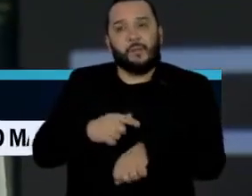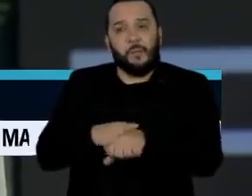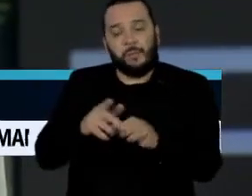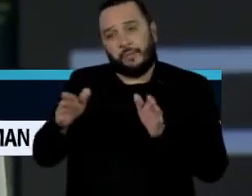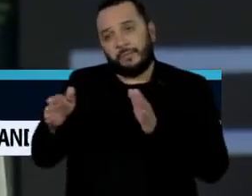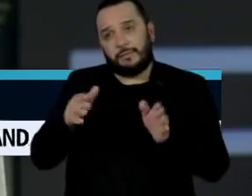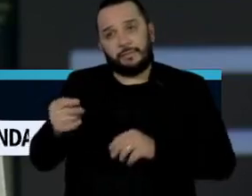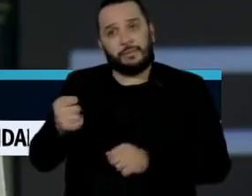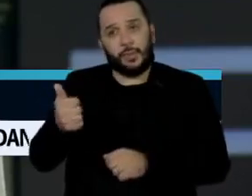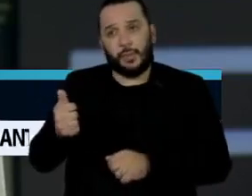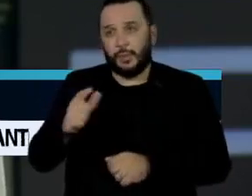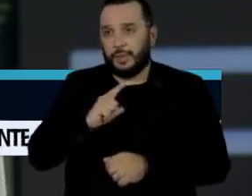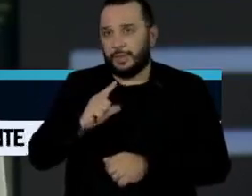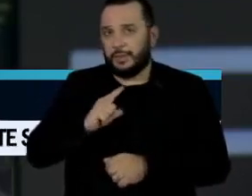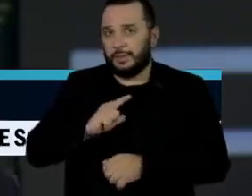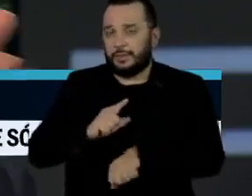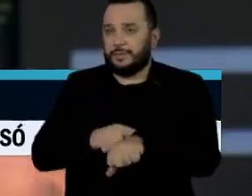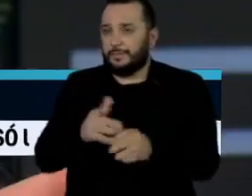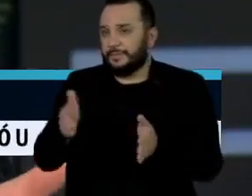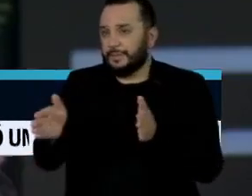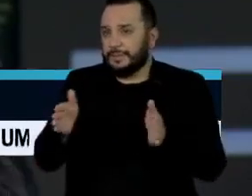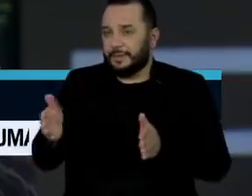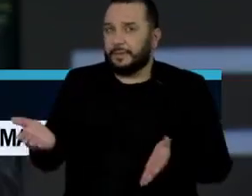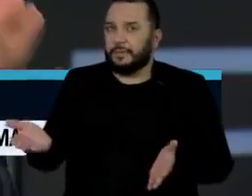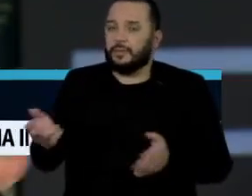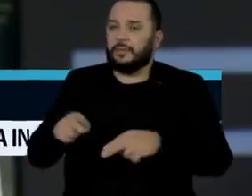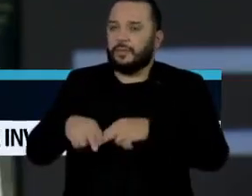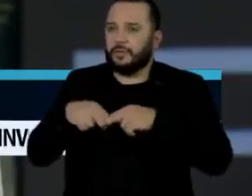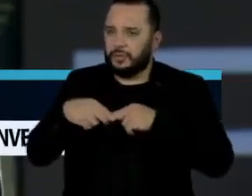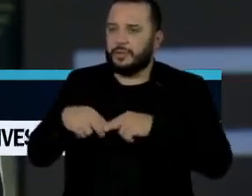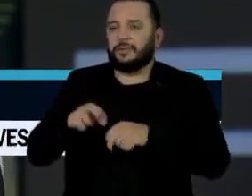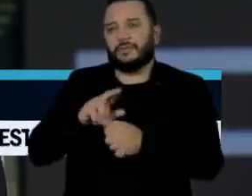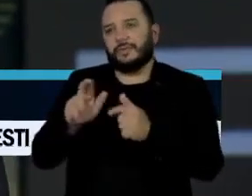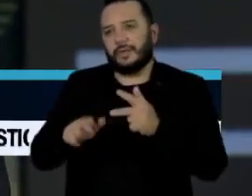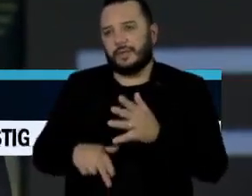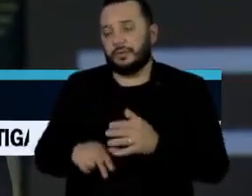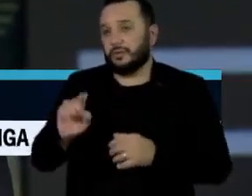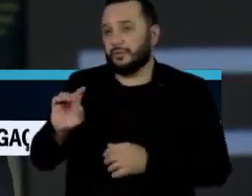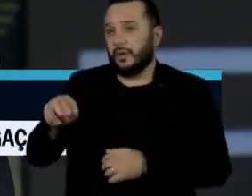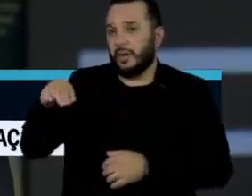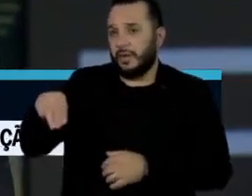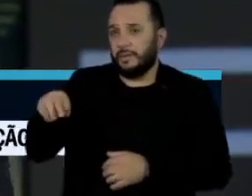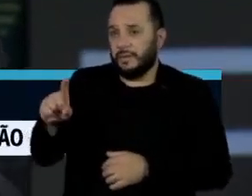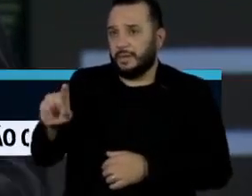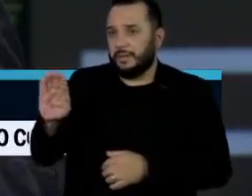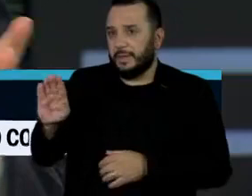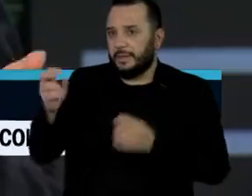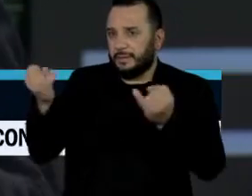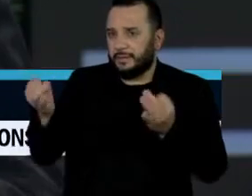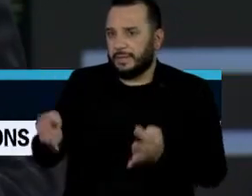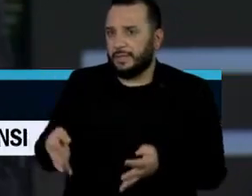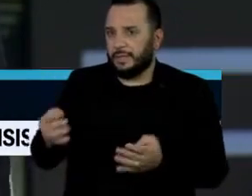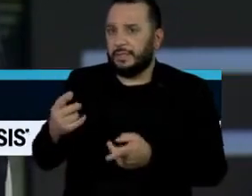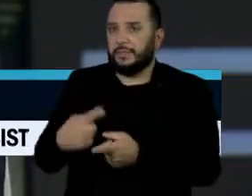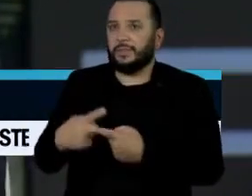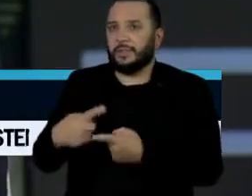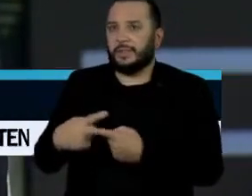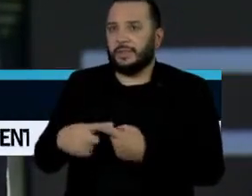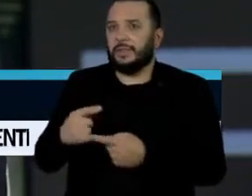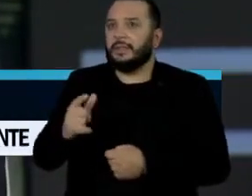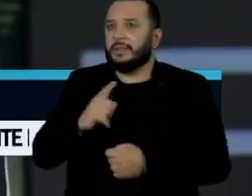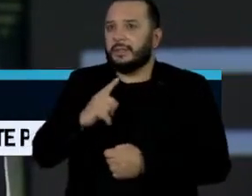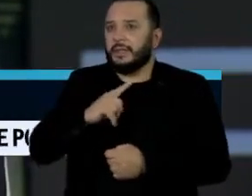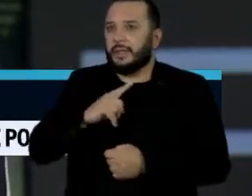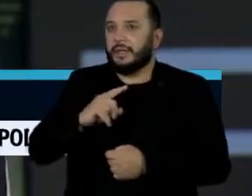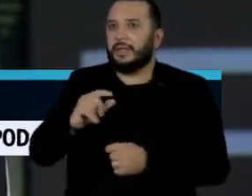tempo é muito curto né É tem que por várias razões aí que só MDB esplicaria por conta de todos